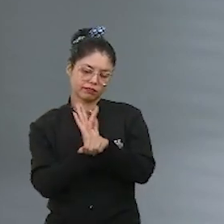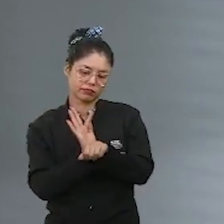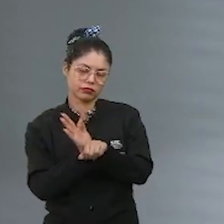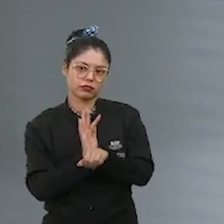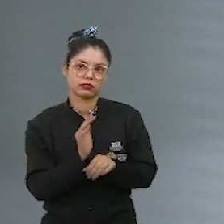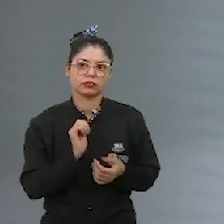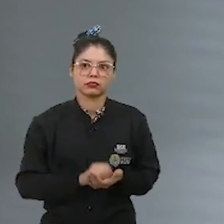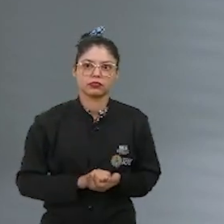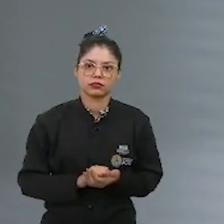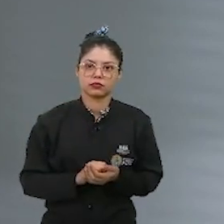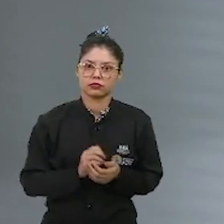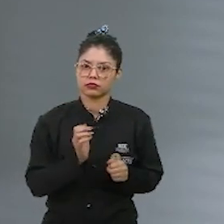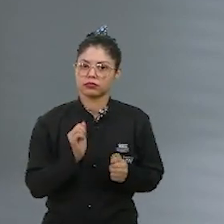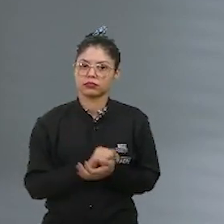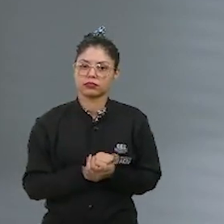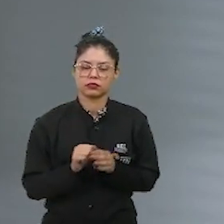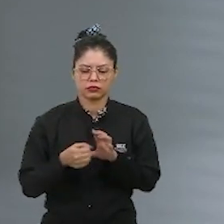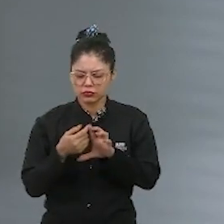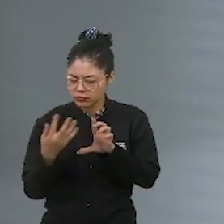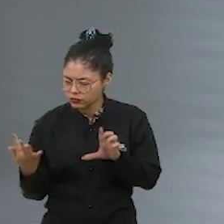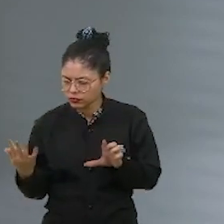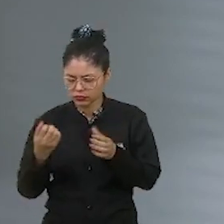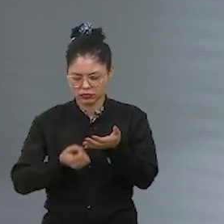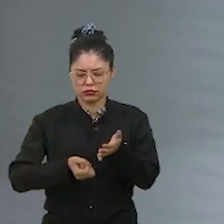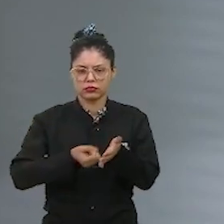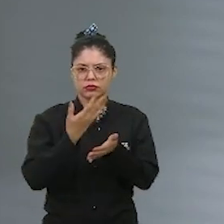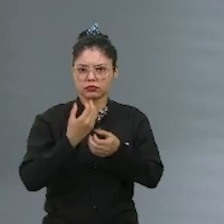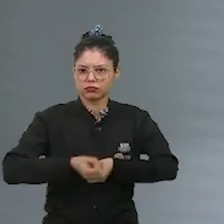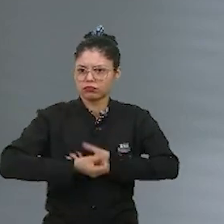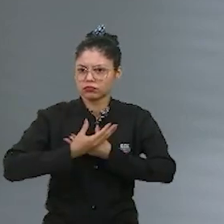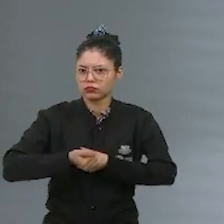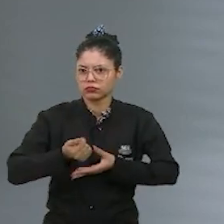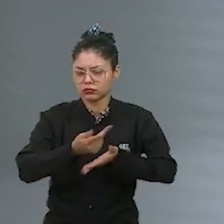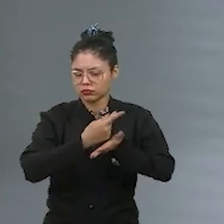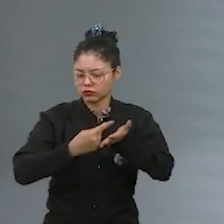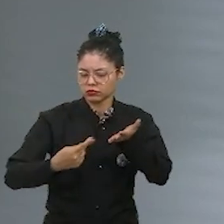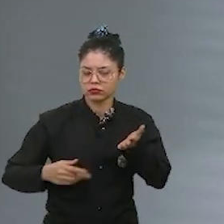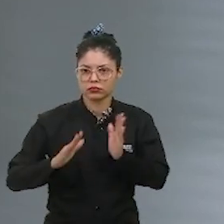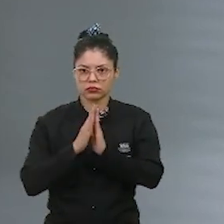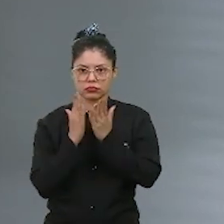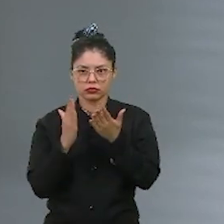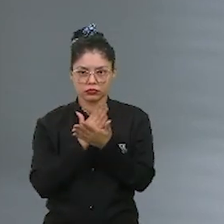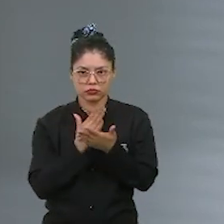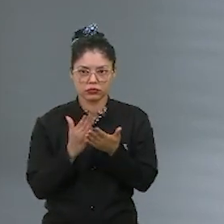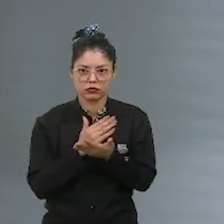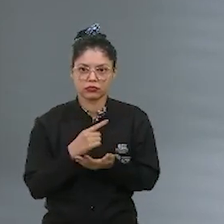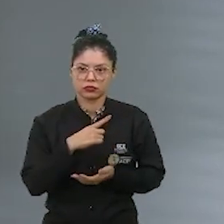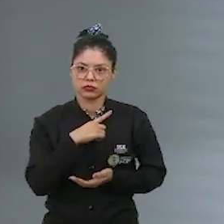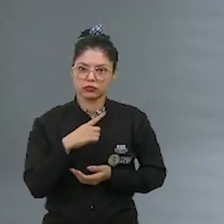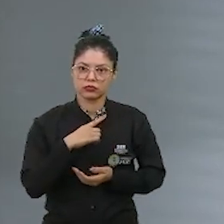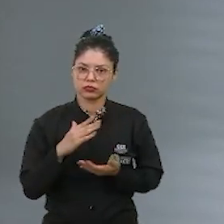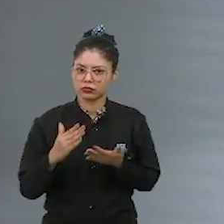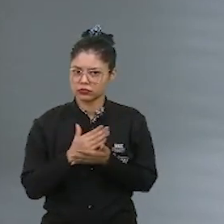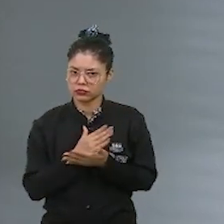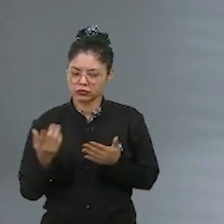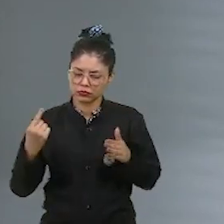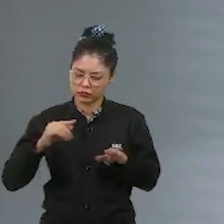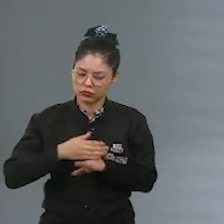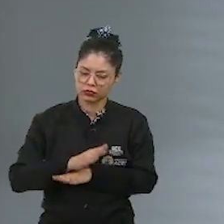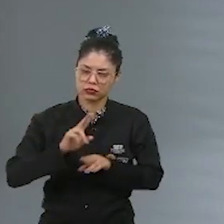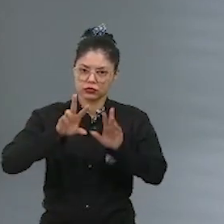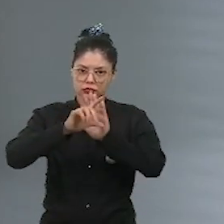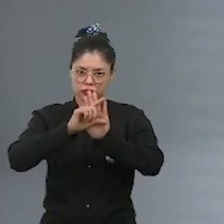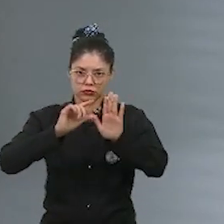filme, qualquer série, qualquer poema que você leu, qualquer livro que você leu, que tem algo dentro do